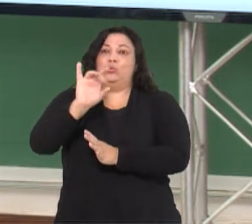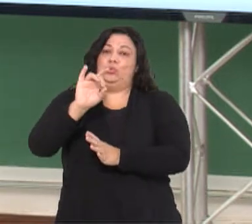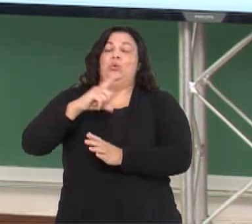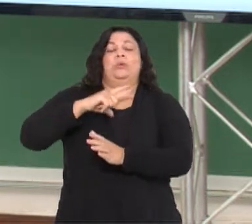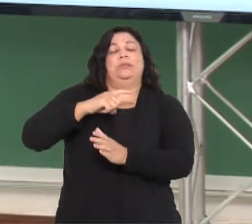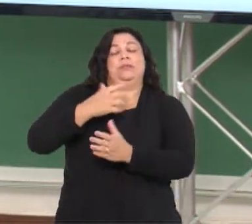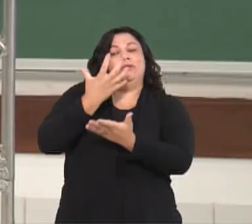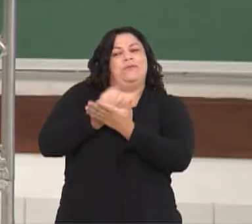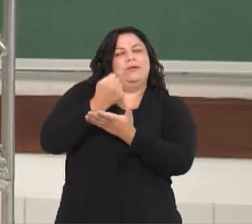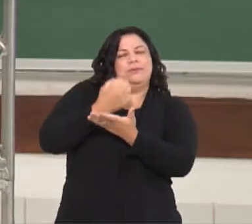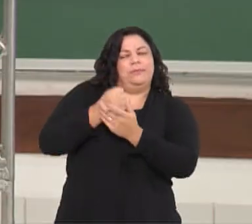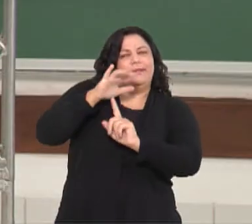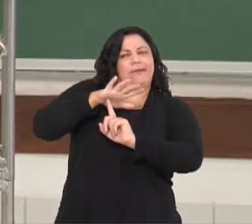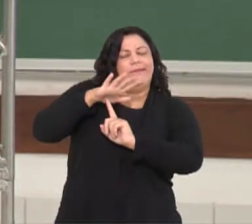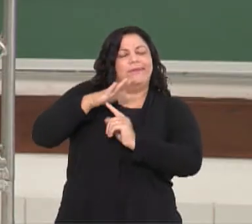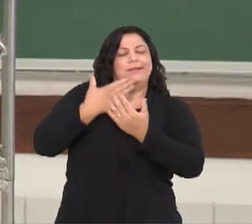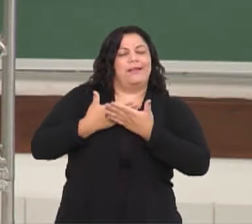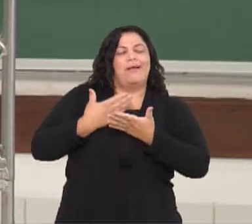pode assistir.